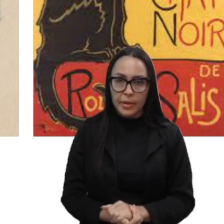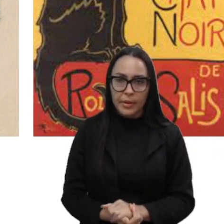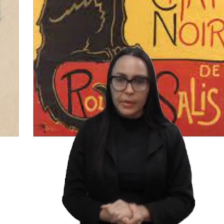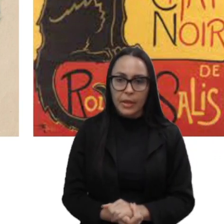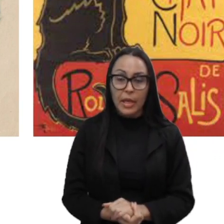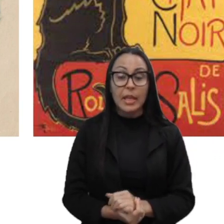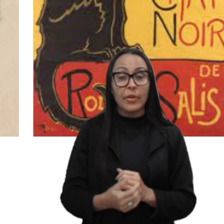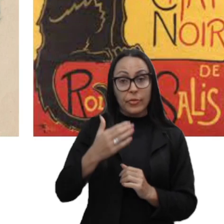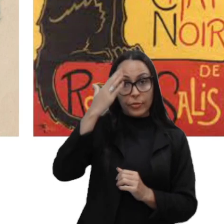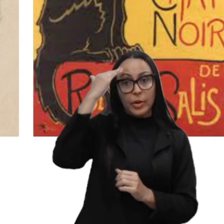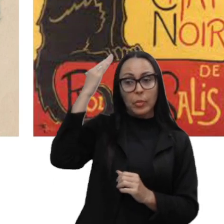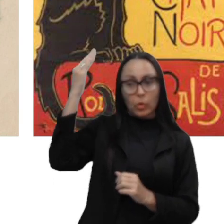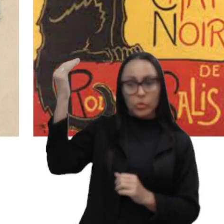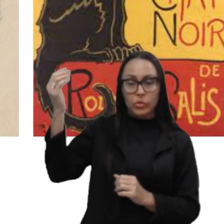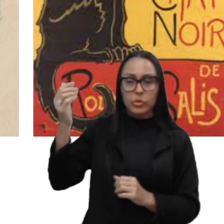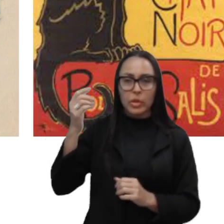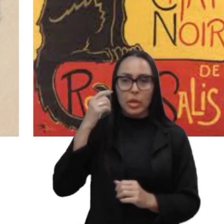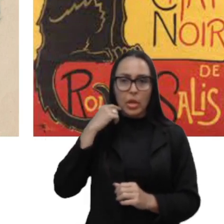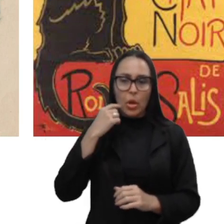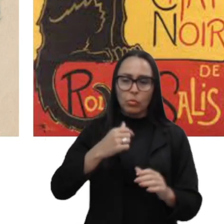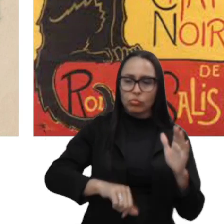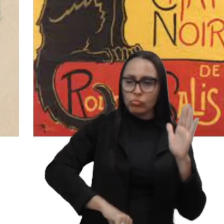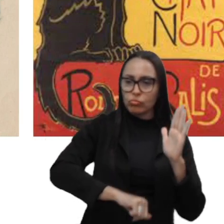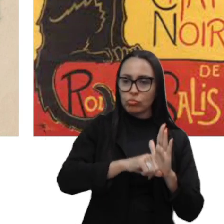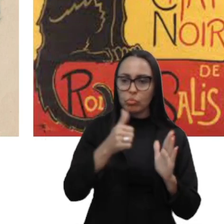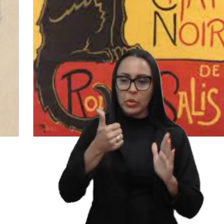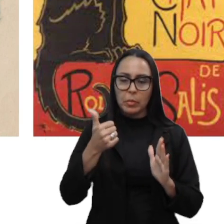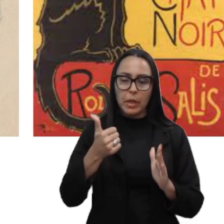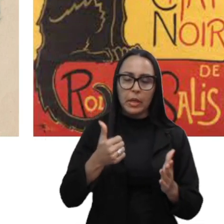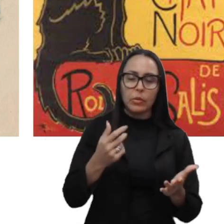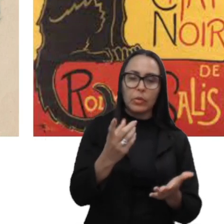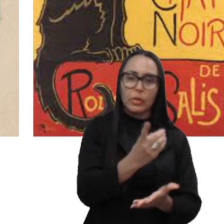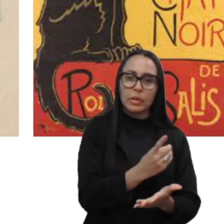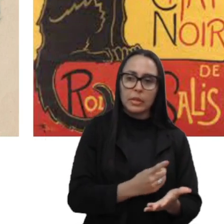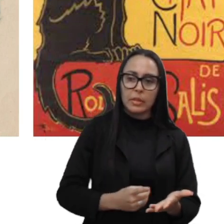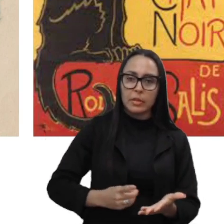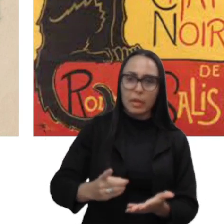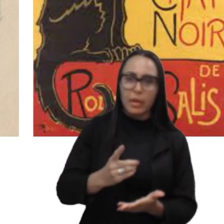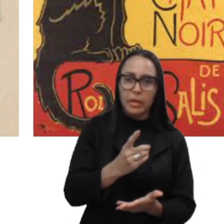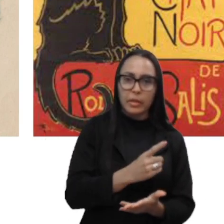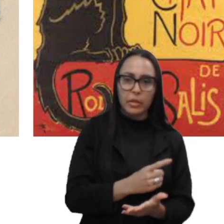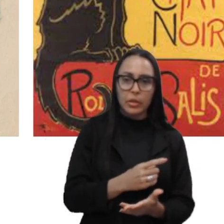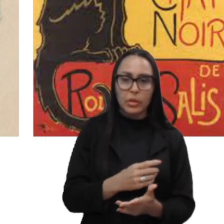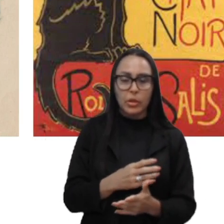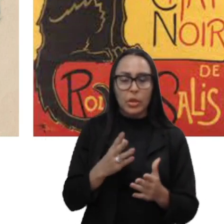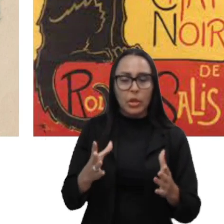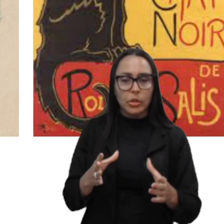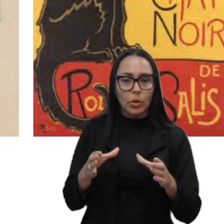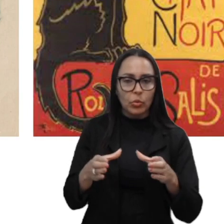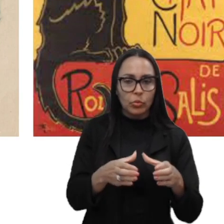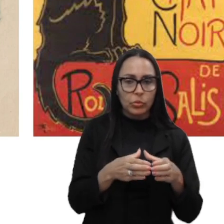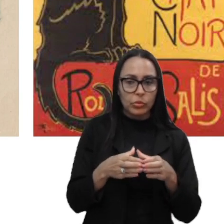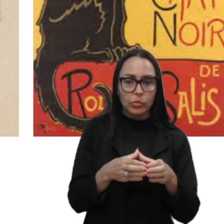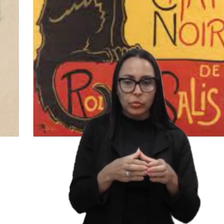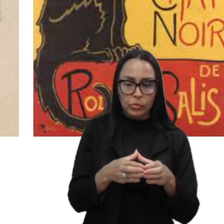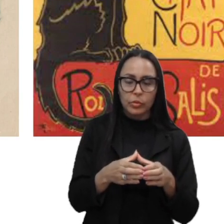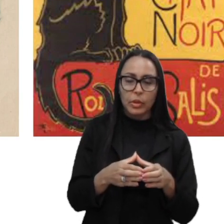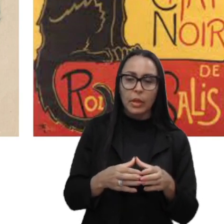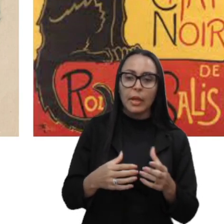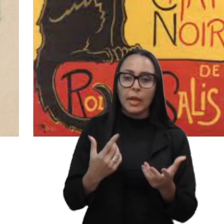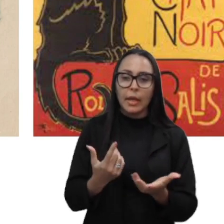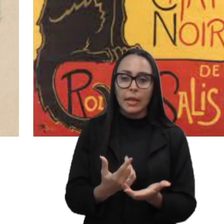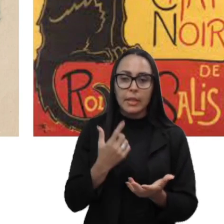um famoso e um dos primeiros designers gráficos modernos, né, junto com tantos outros. Esses cartazes eles